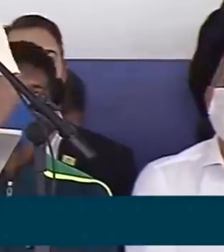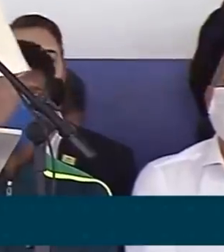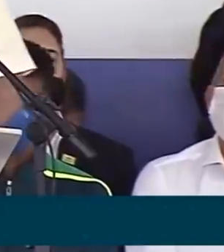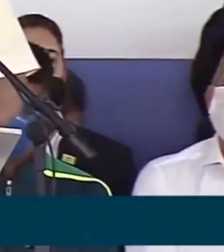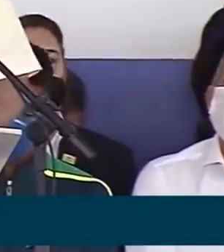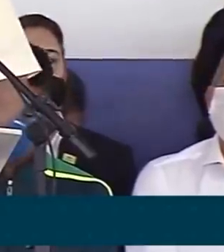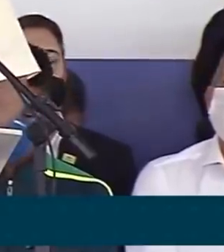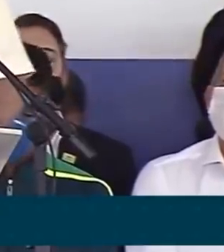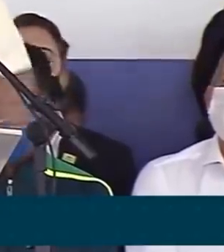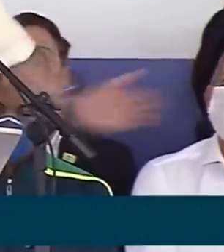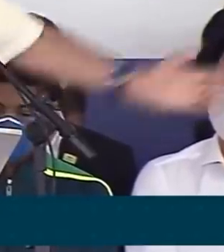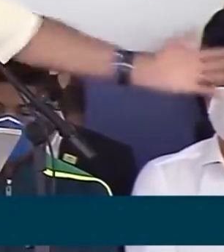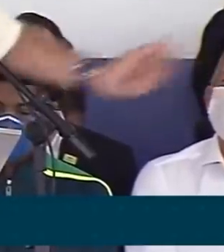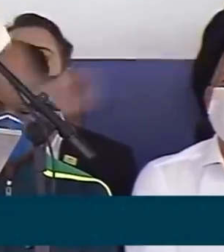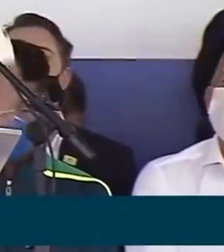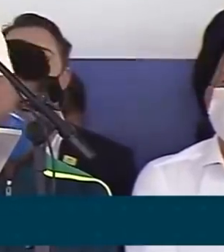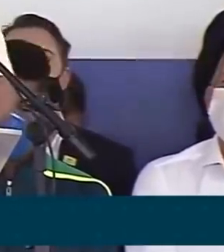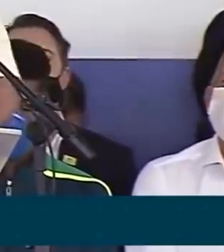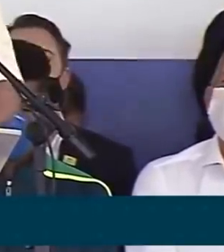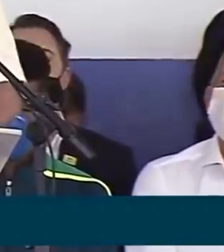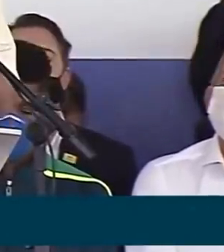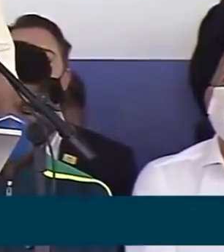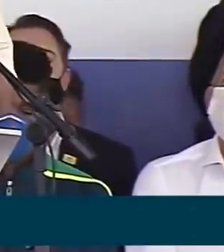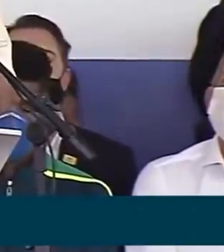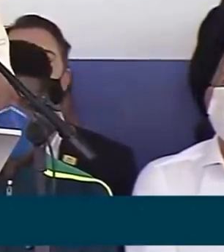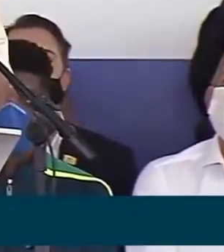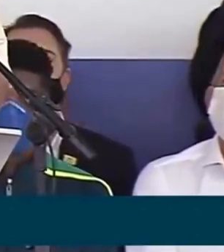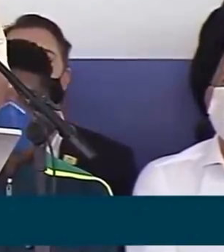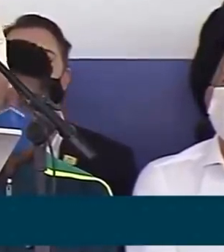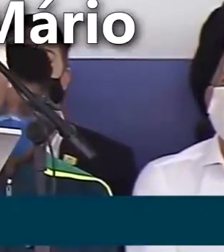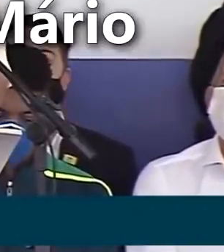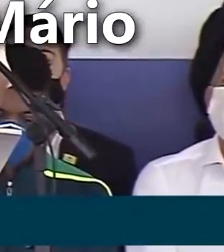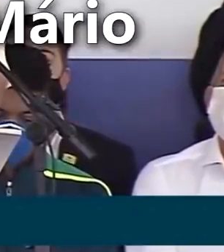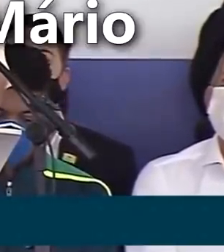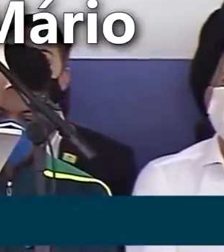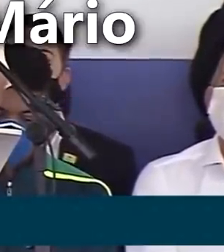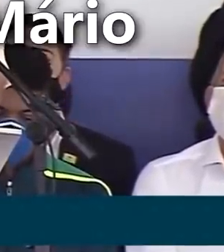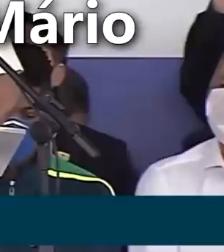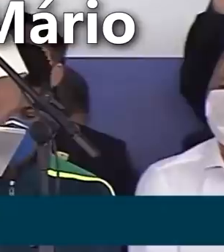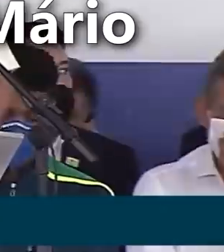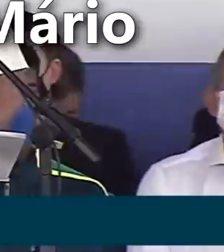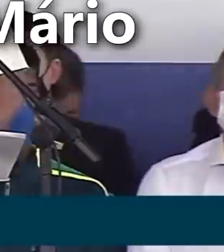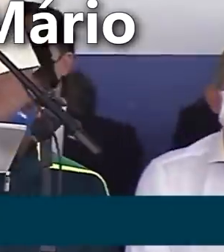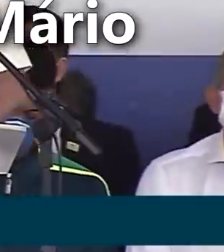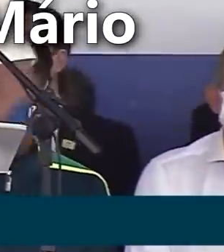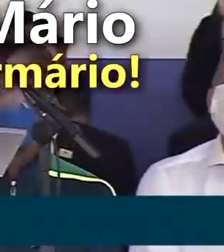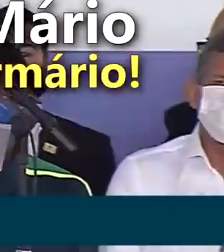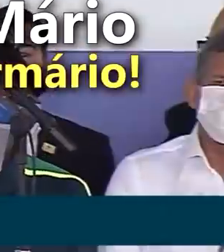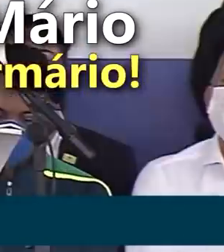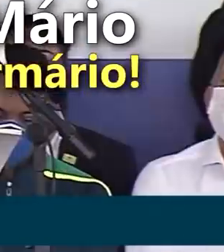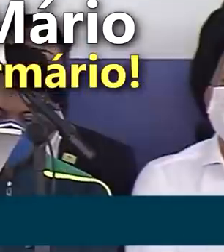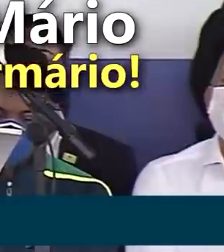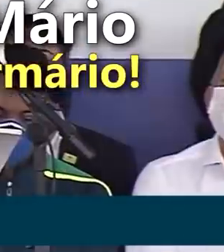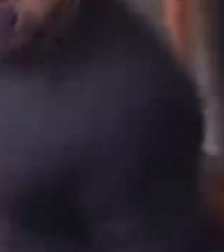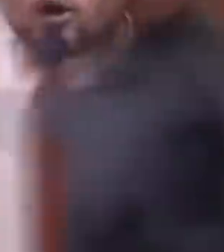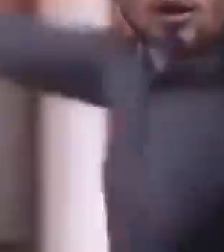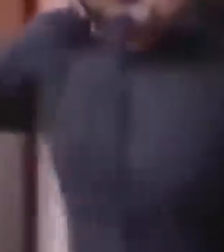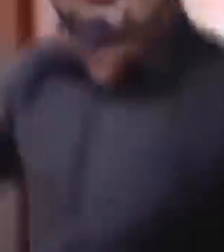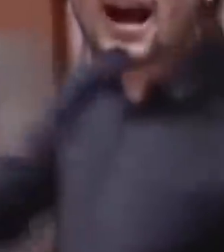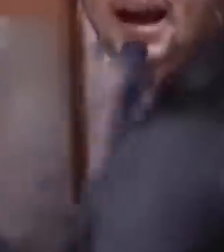pouco estava com um paranaense aqui do meu lado. O prezado senhor Mário, que tinha o meu atrás do